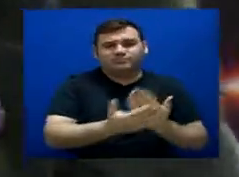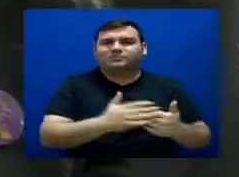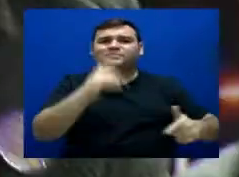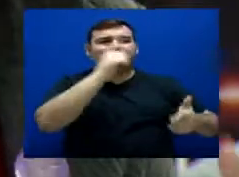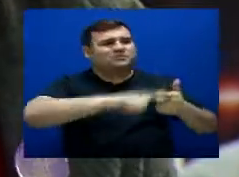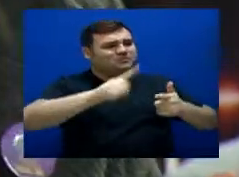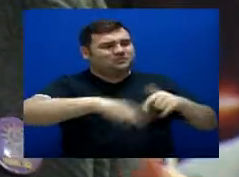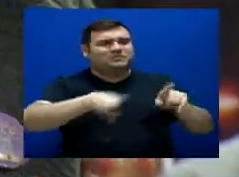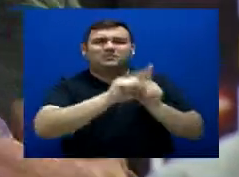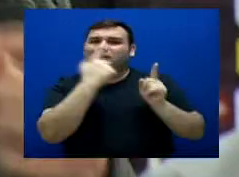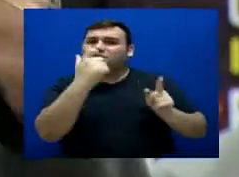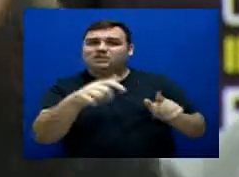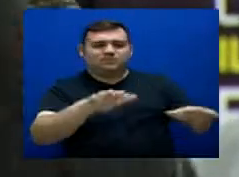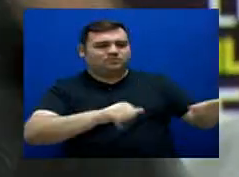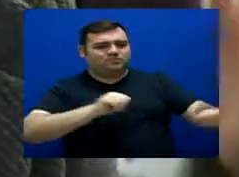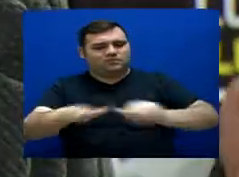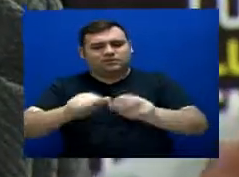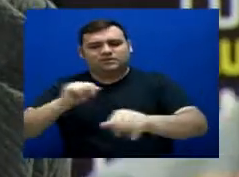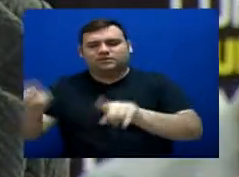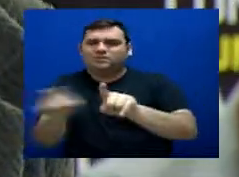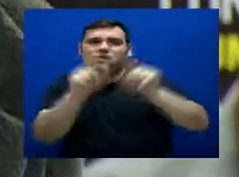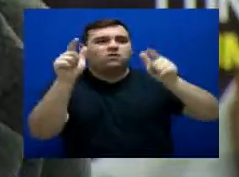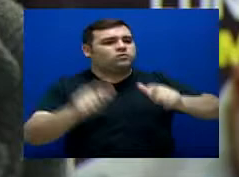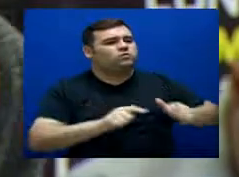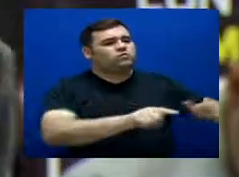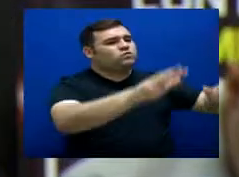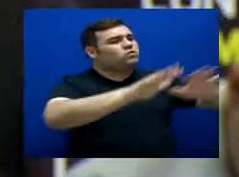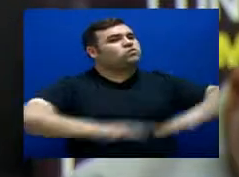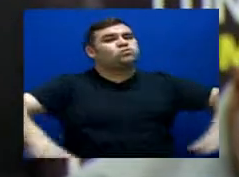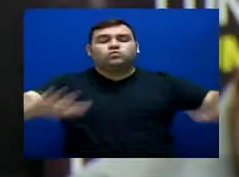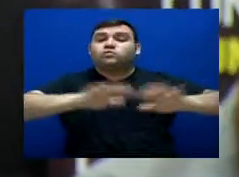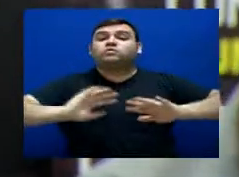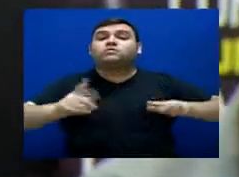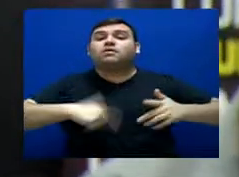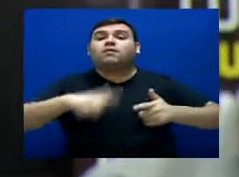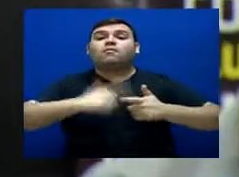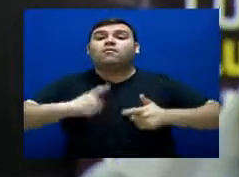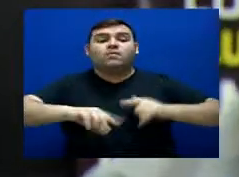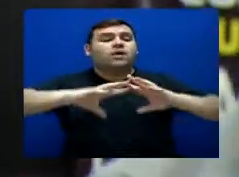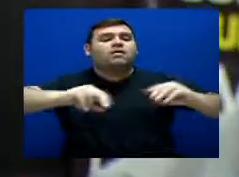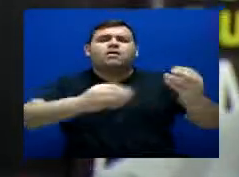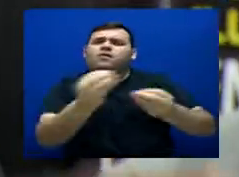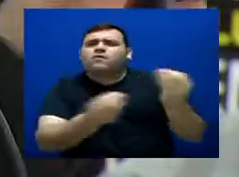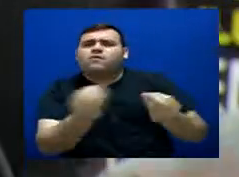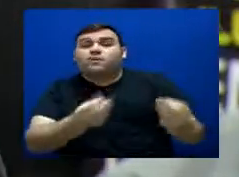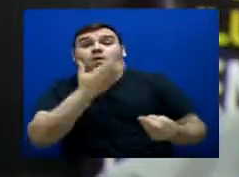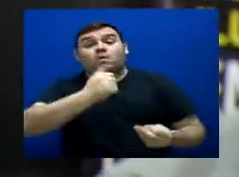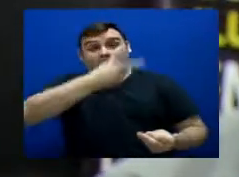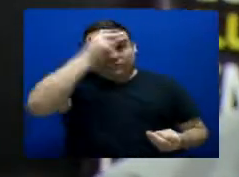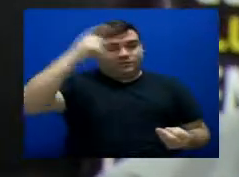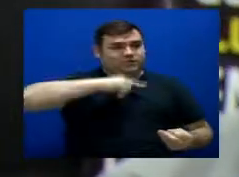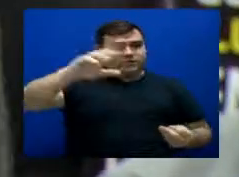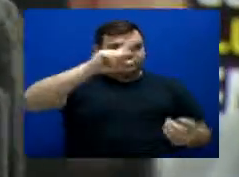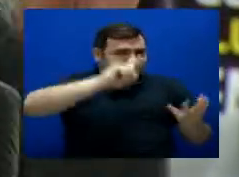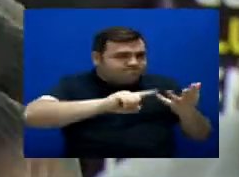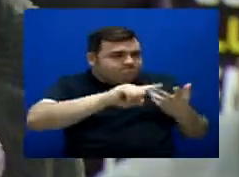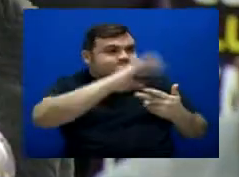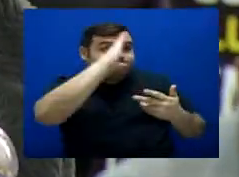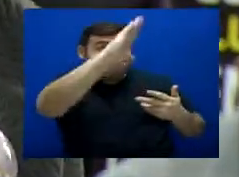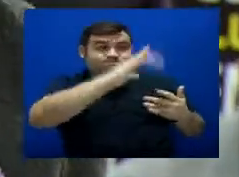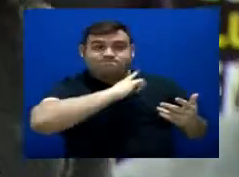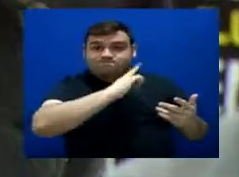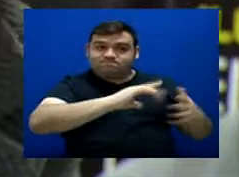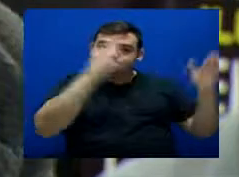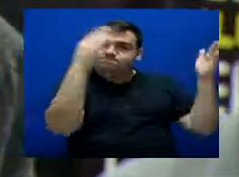crise na coleta de lixo, é em todos os locais. E como que a gente resolve isso? É o prefeito dando prioridade. Então, nós vamos